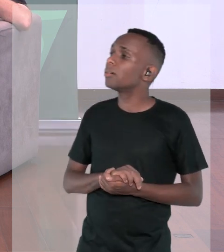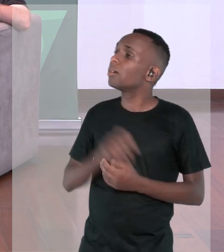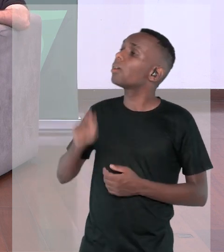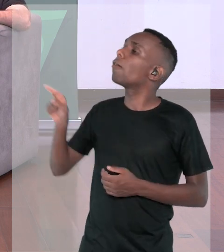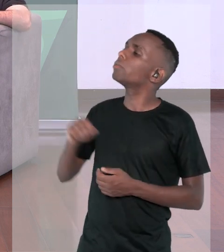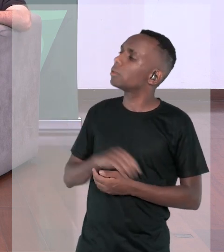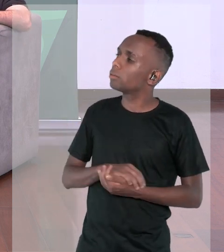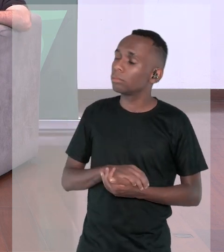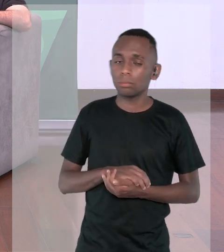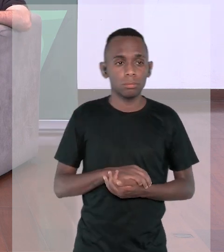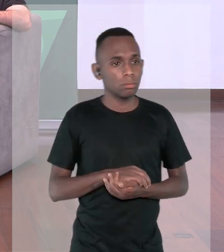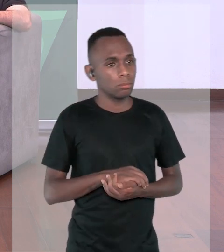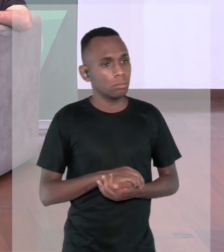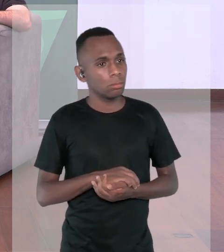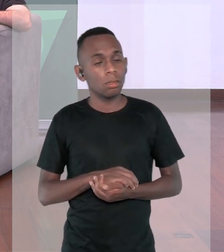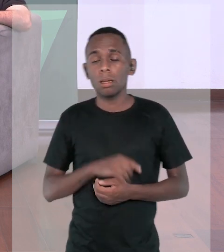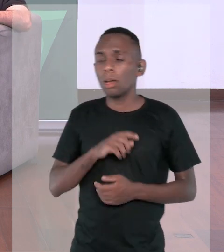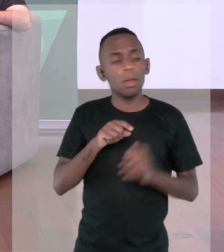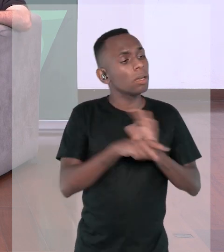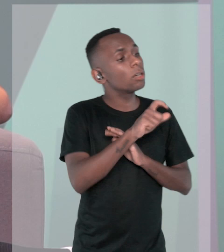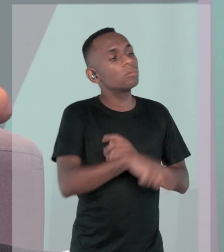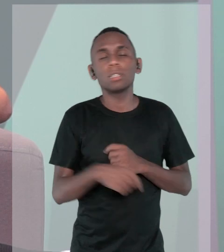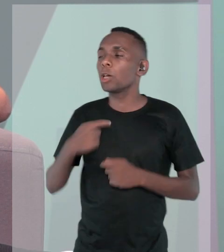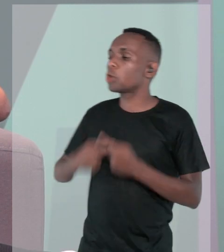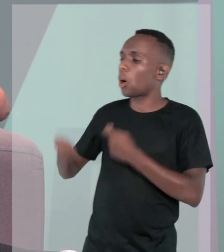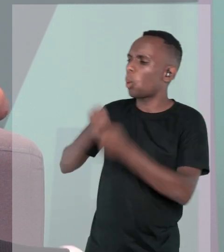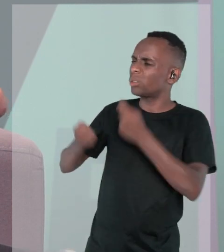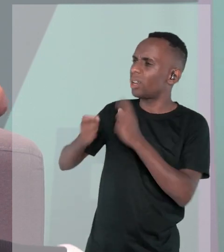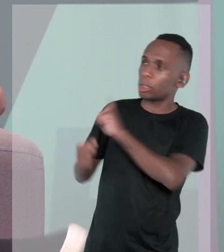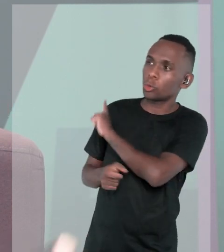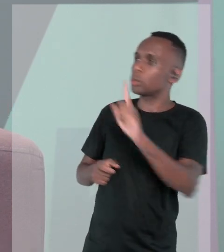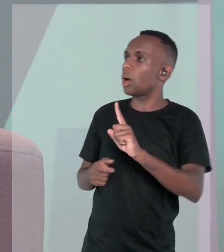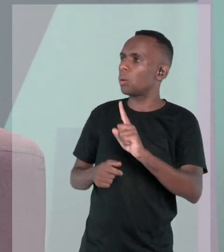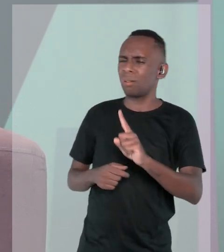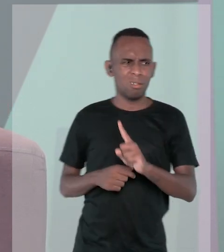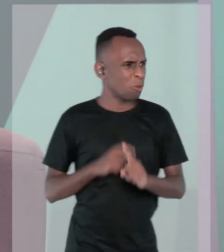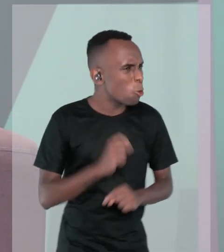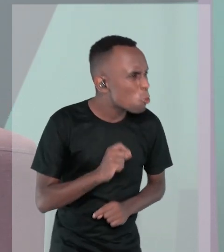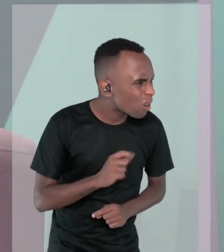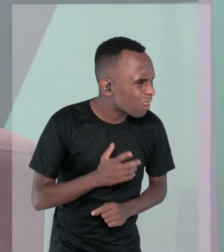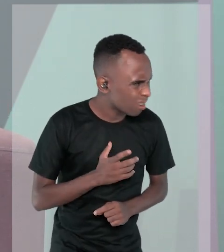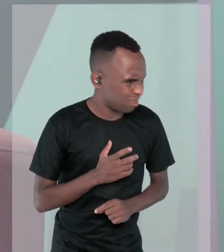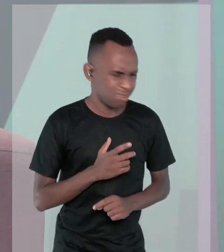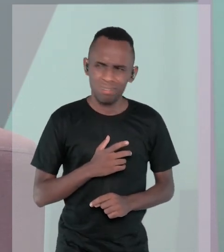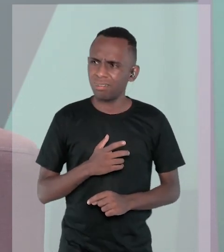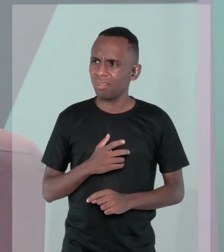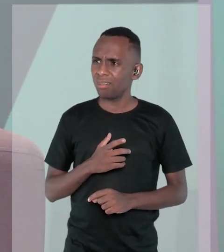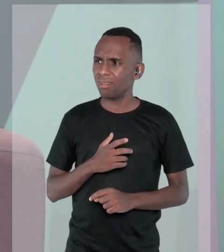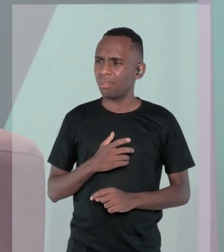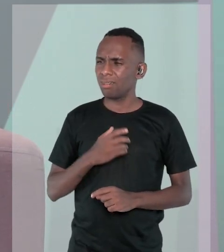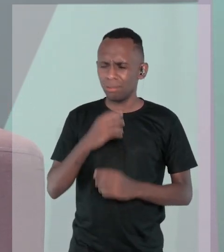você? Eu sou da controladoria do não. Eu falei, oi? Sabe aquela coisa assim, limpa